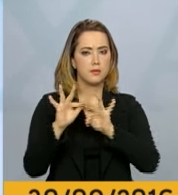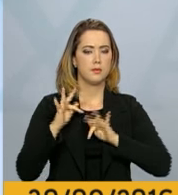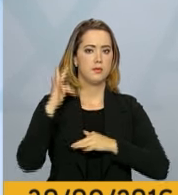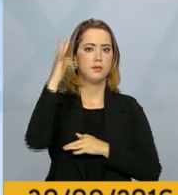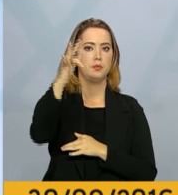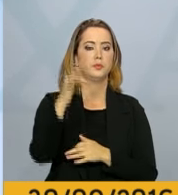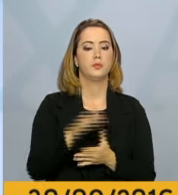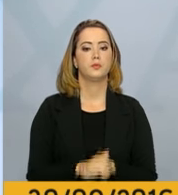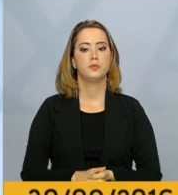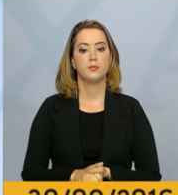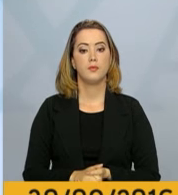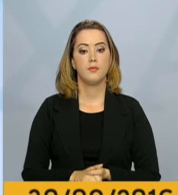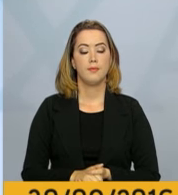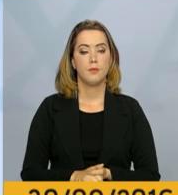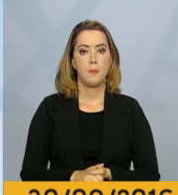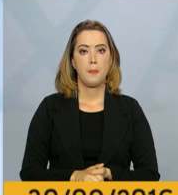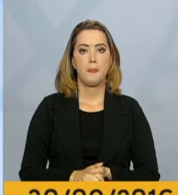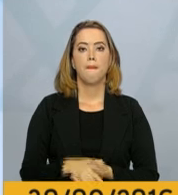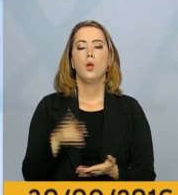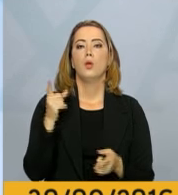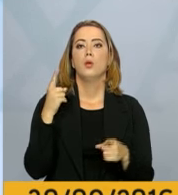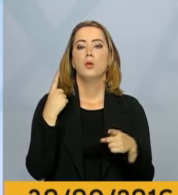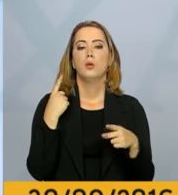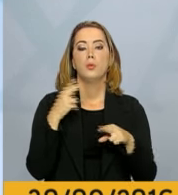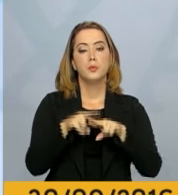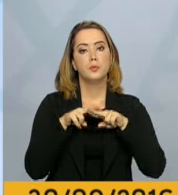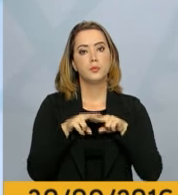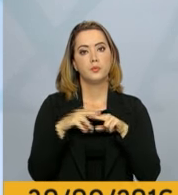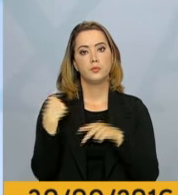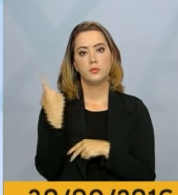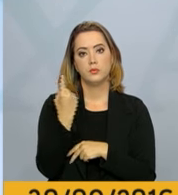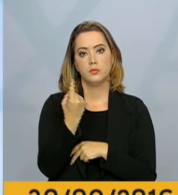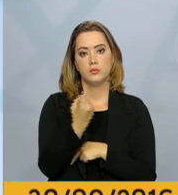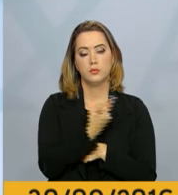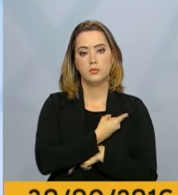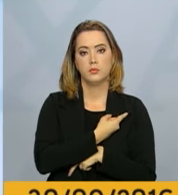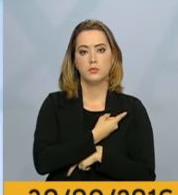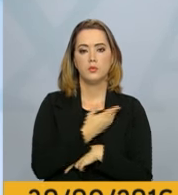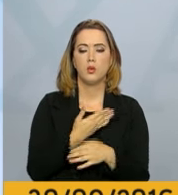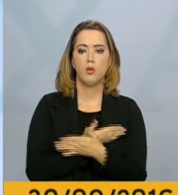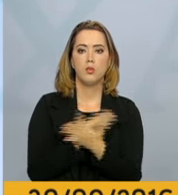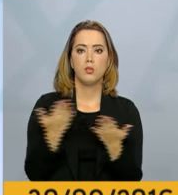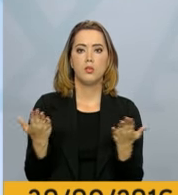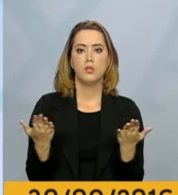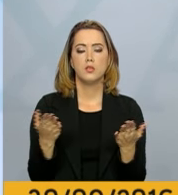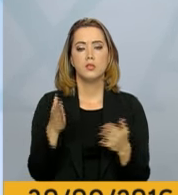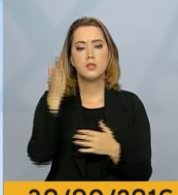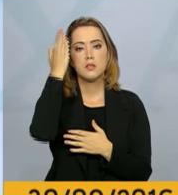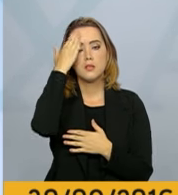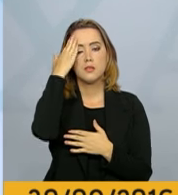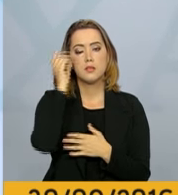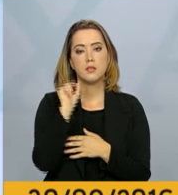Mas eu sou obrigado a fazê-lo. Por isso, dizendo uma obviedade, vocês sabem que o déficit